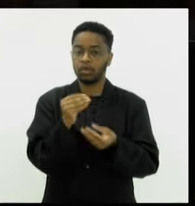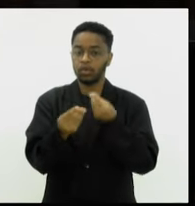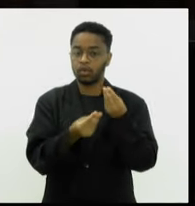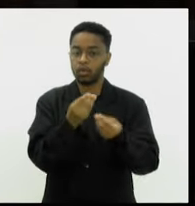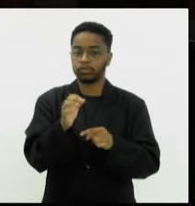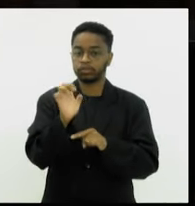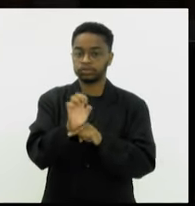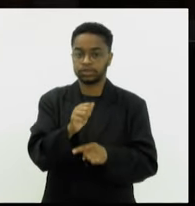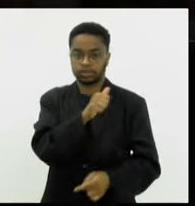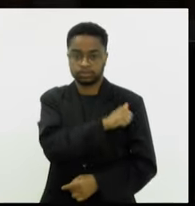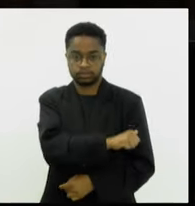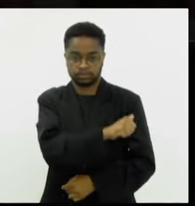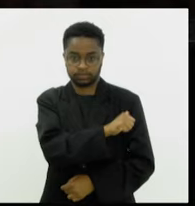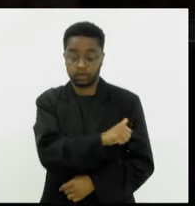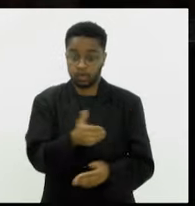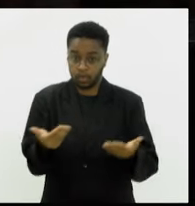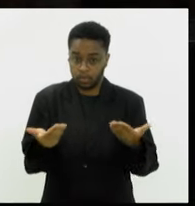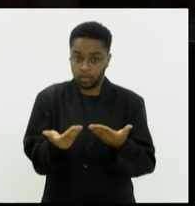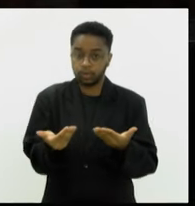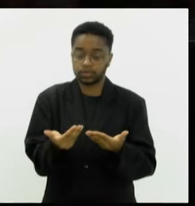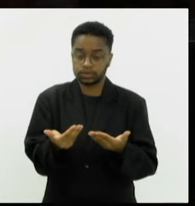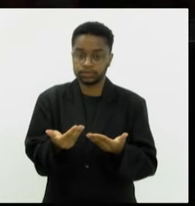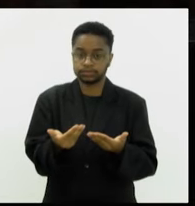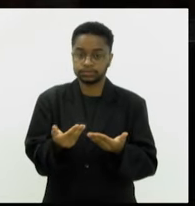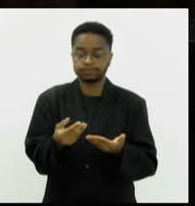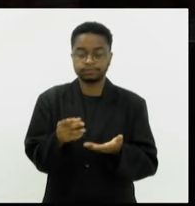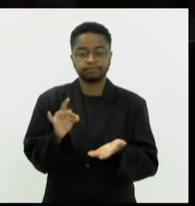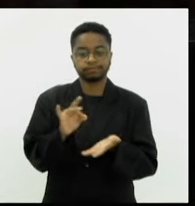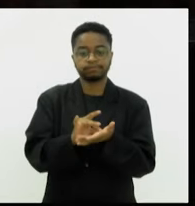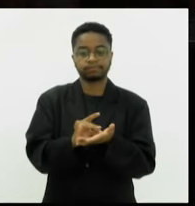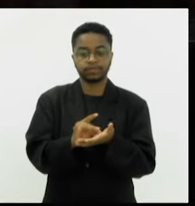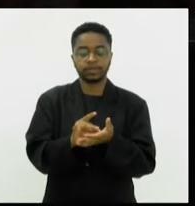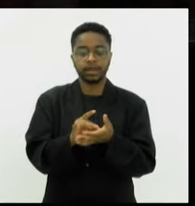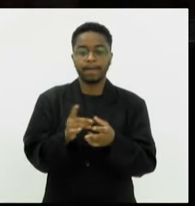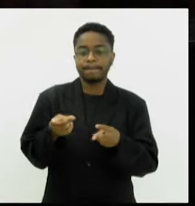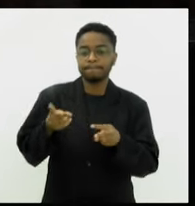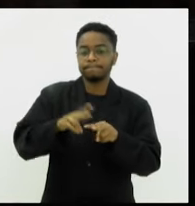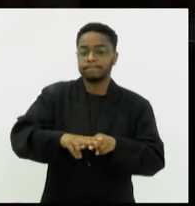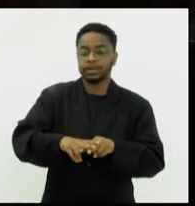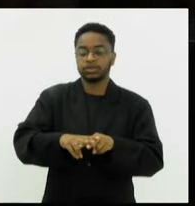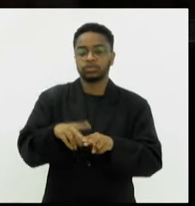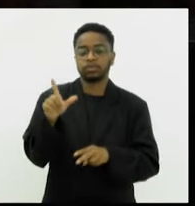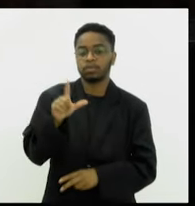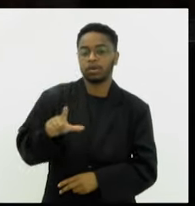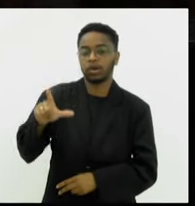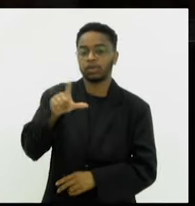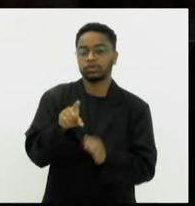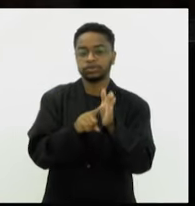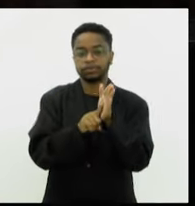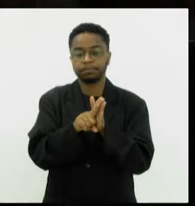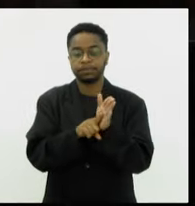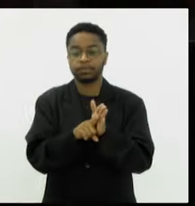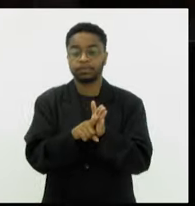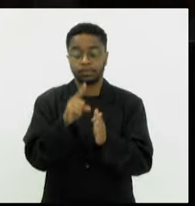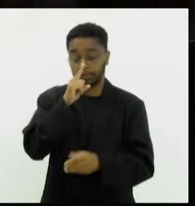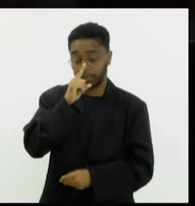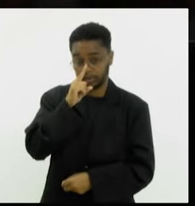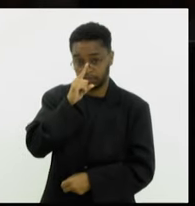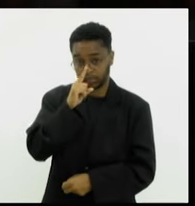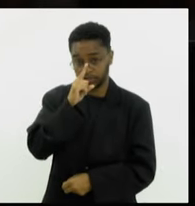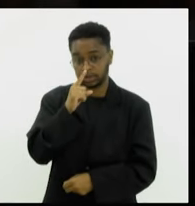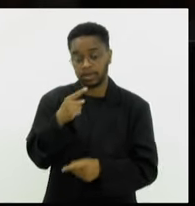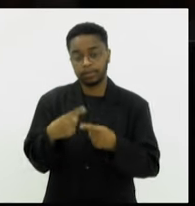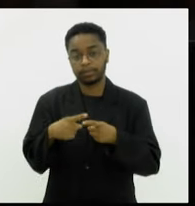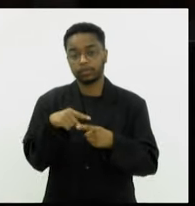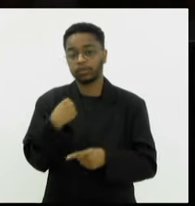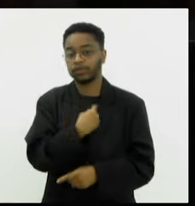Estado do Rio de Janeiro hoje está refém de uma lógica extremamente perigosa. Porque é isso, a gente está falando